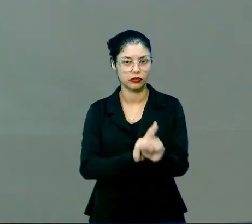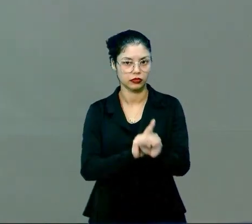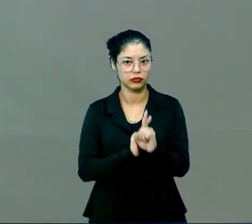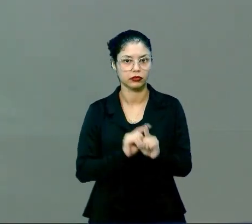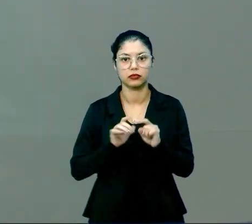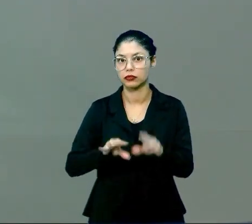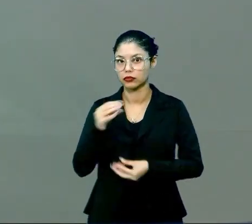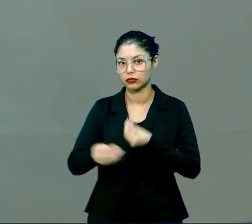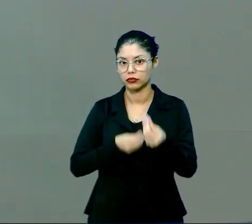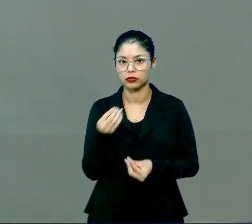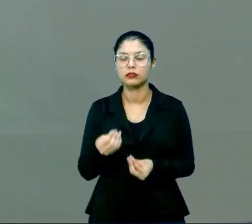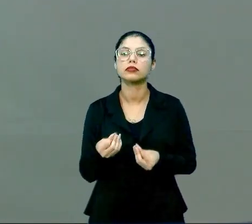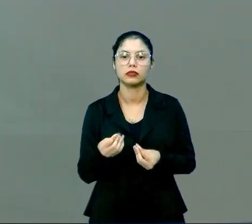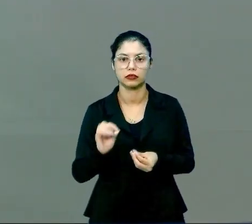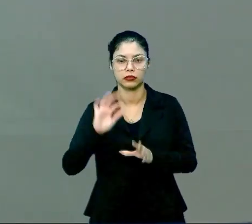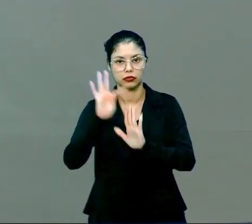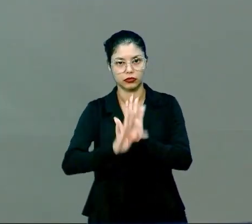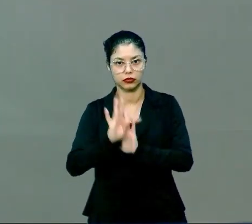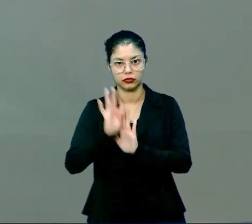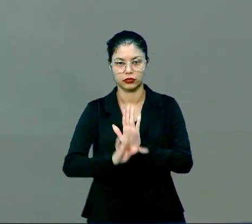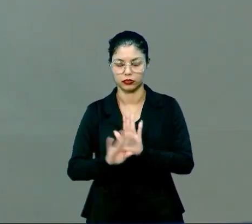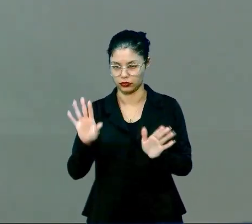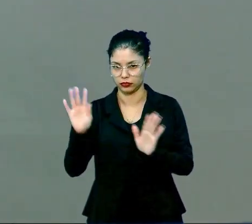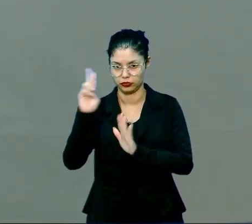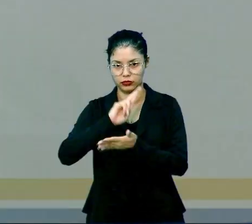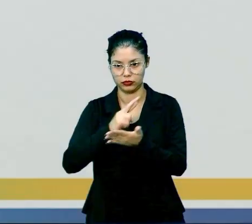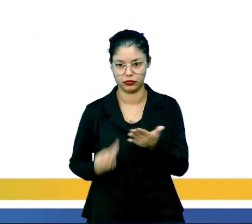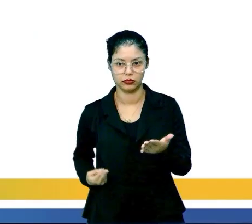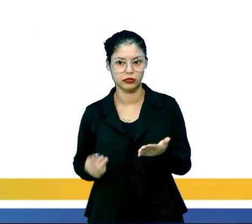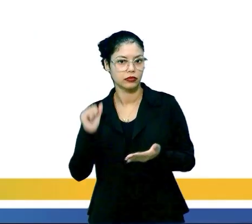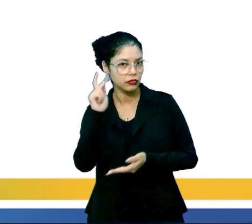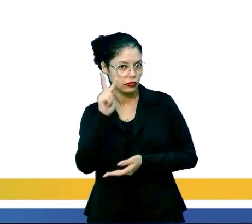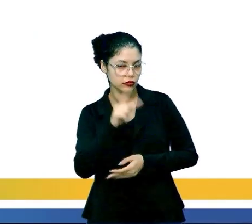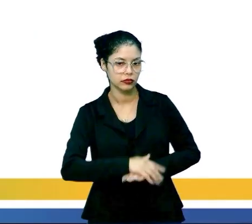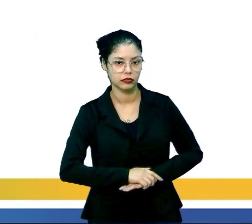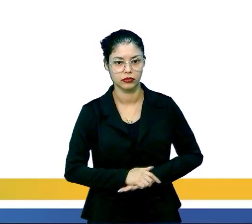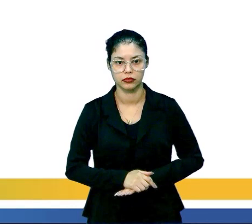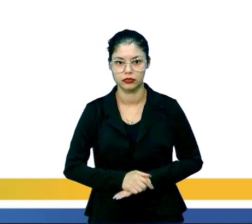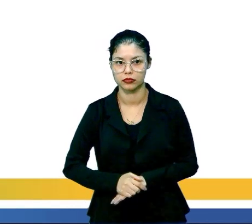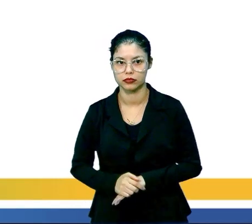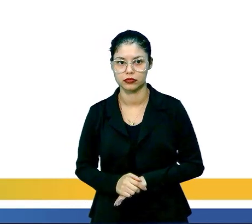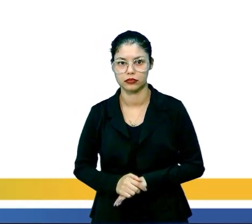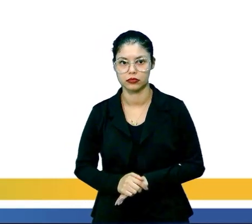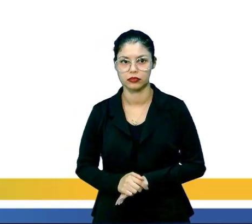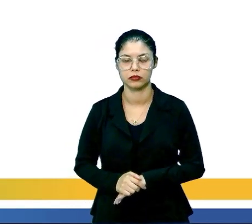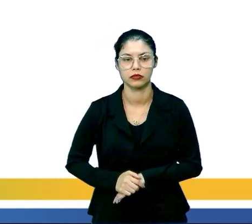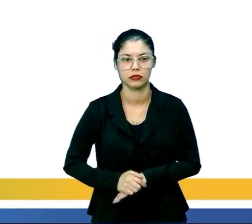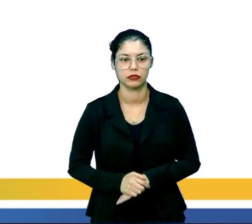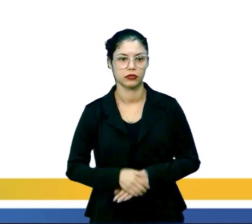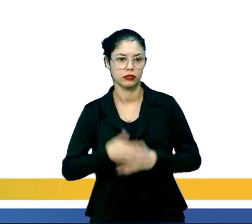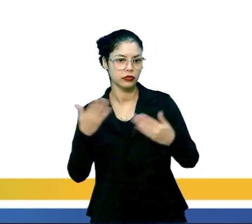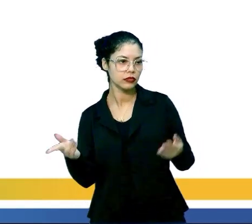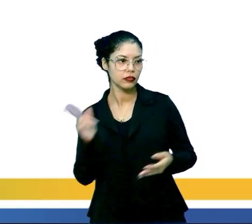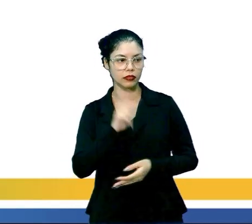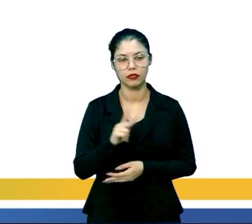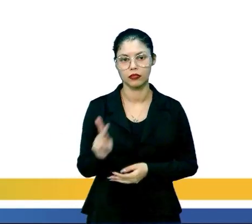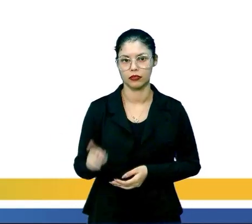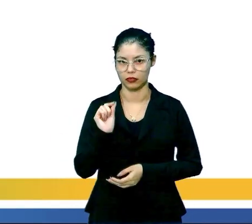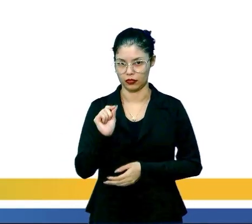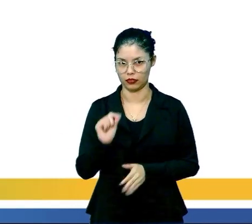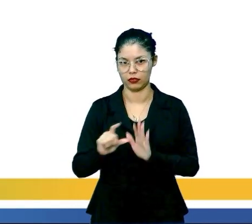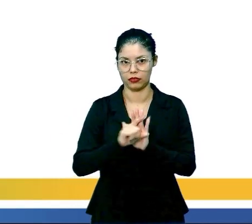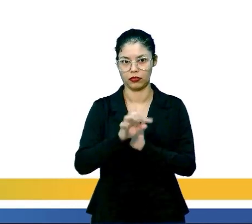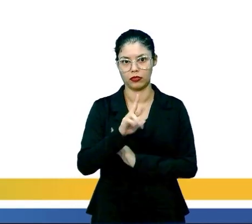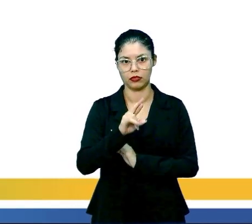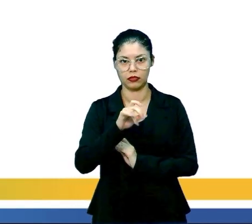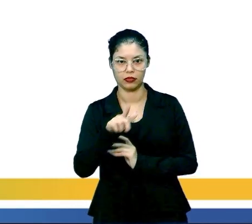seguida, assim como o próprio texto da redação do Enem, ok? E aí, professora, o que seria um